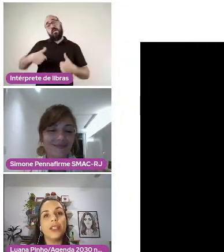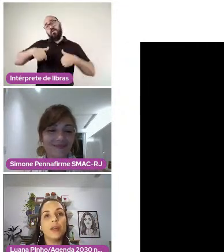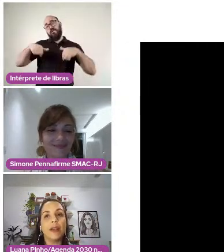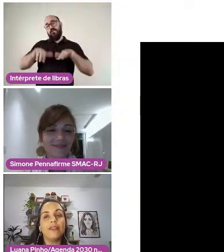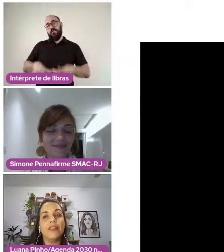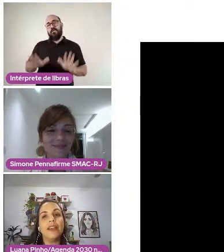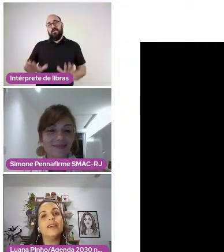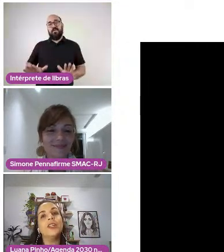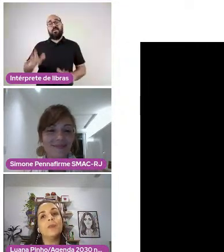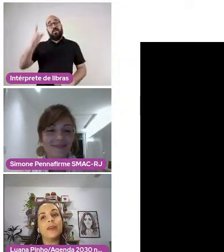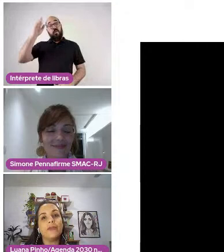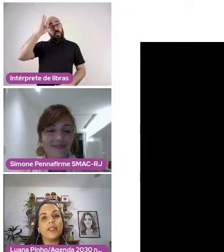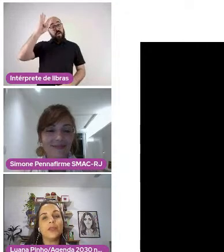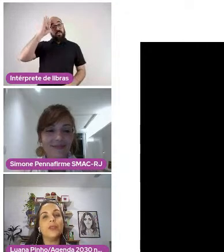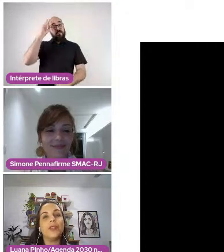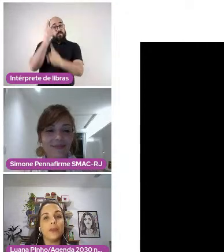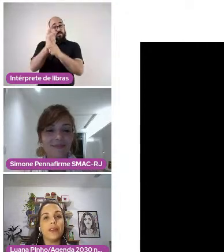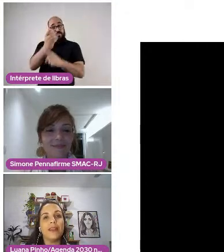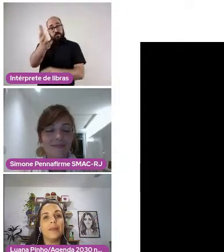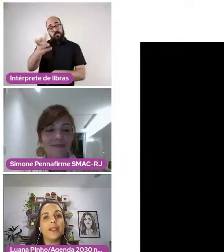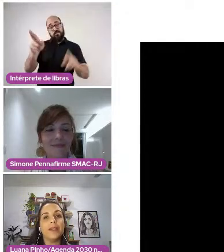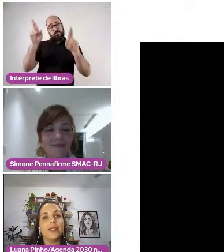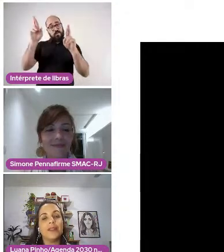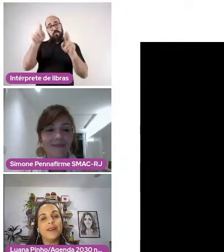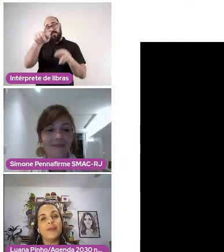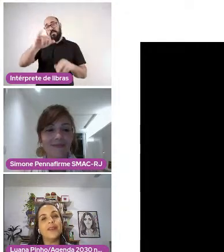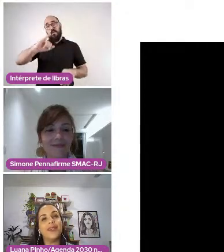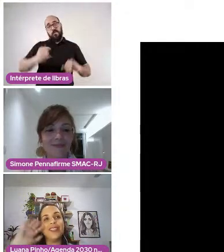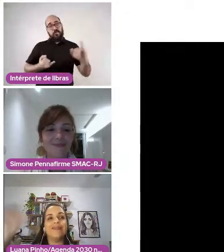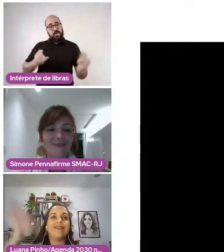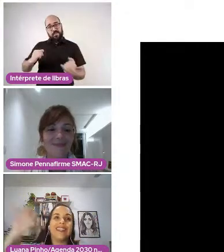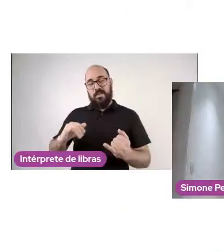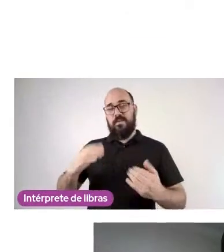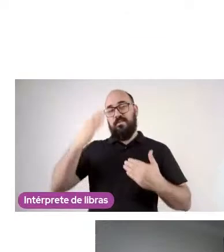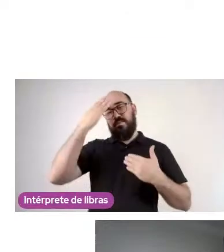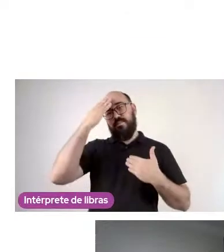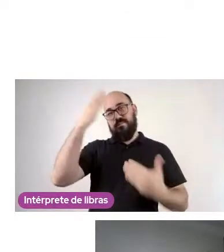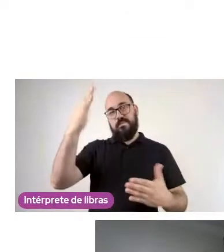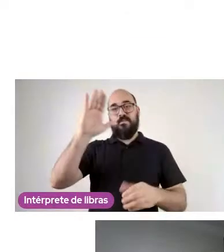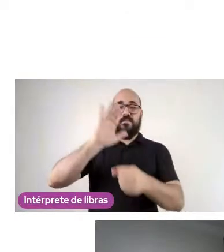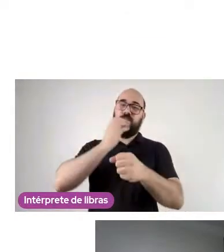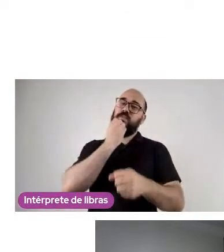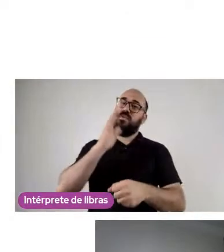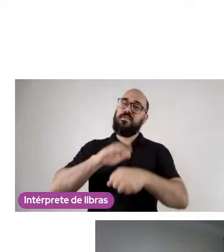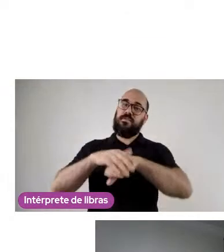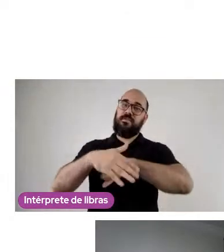espero vocês na quarta-feira, espero que vocês todos tenham aproveitado bastante. Boa noite, até mais.